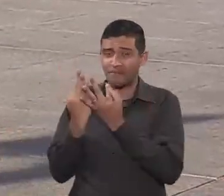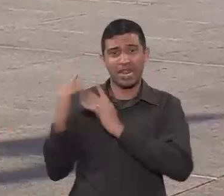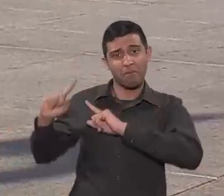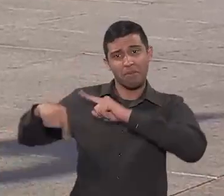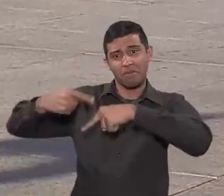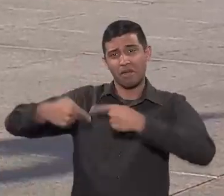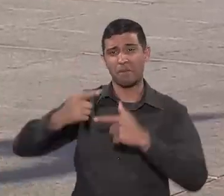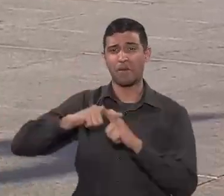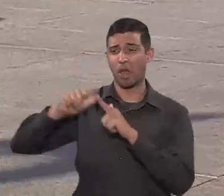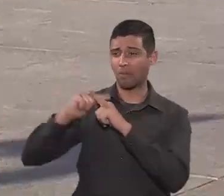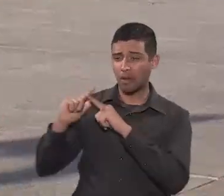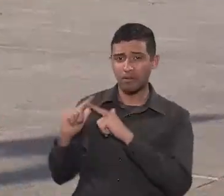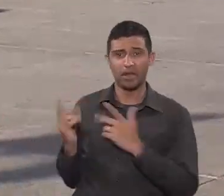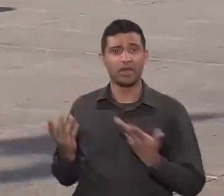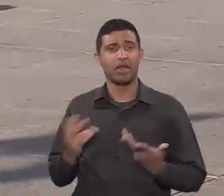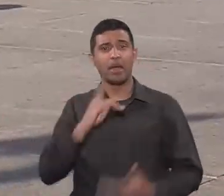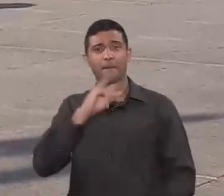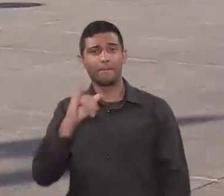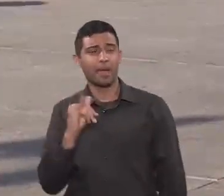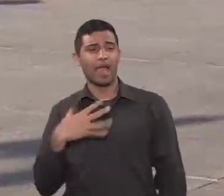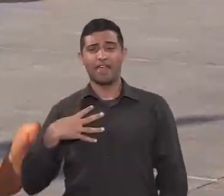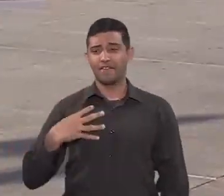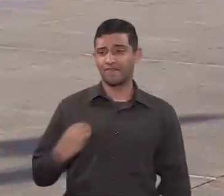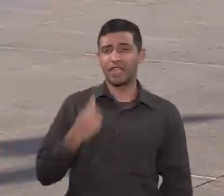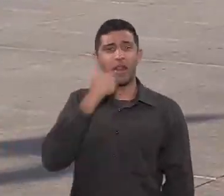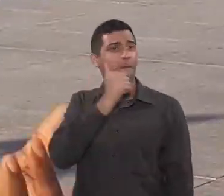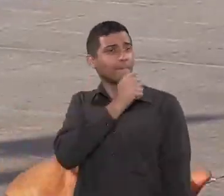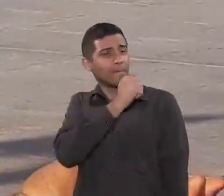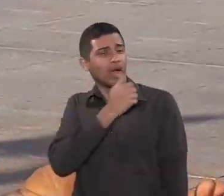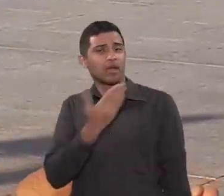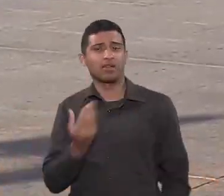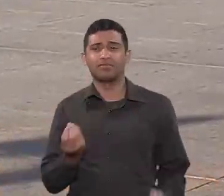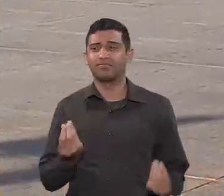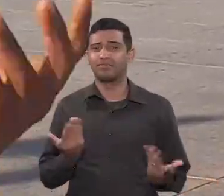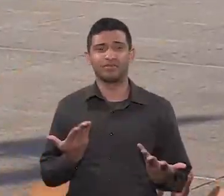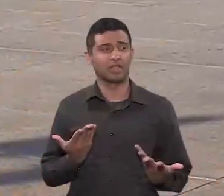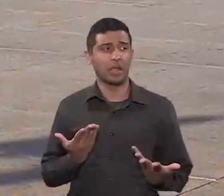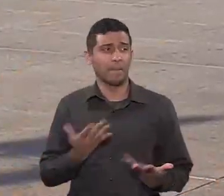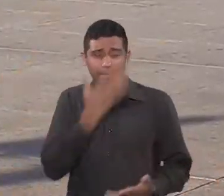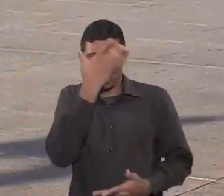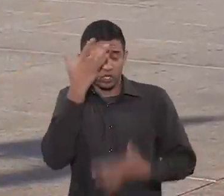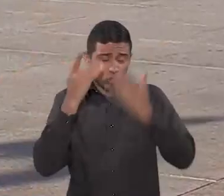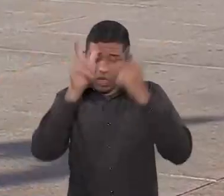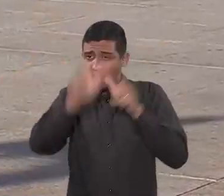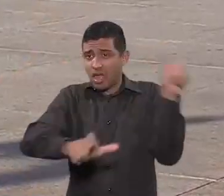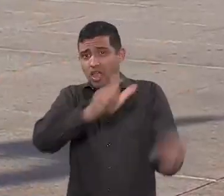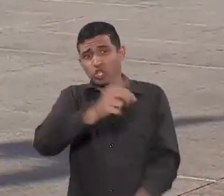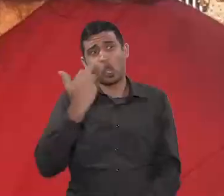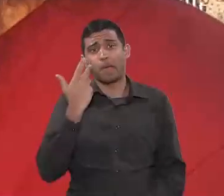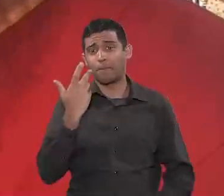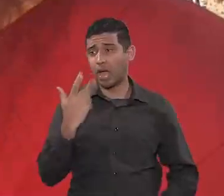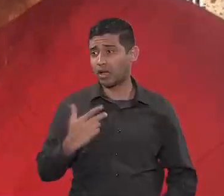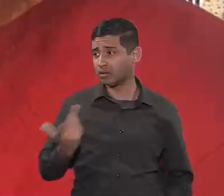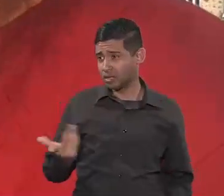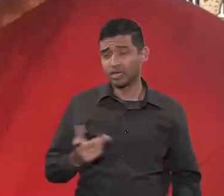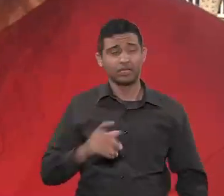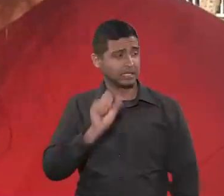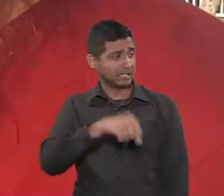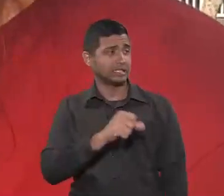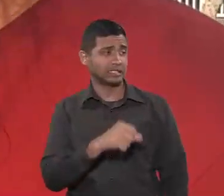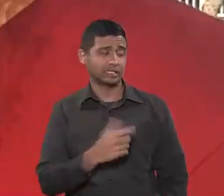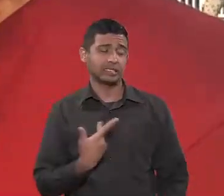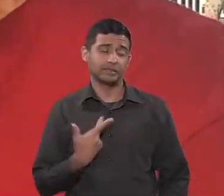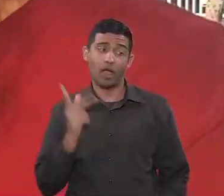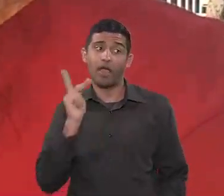enfim, que é pai, que é filho, que é mãe, enfim, gente como qualquer outra pessoa, né? Sim. Na